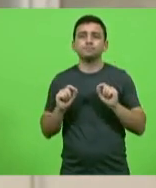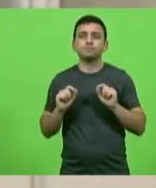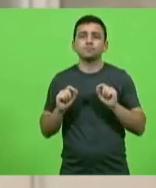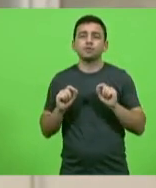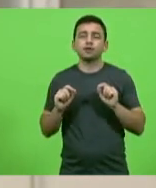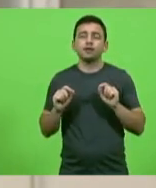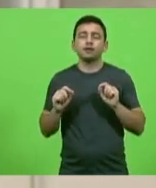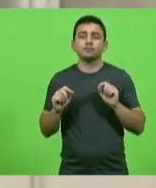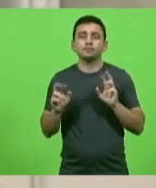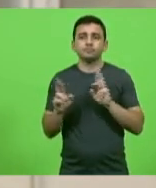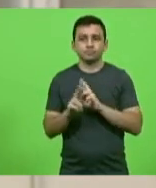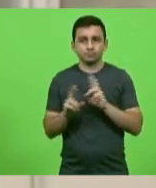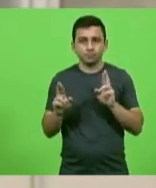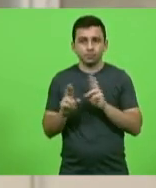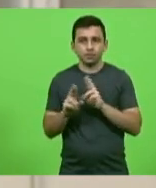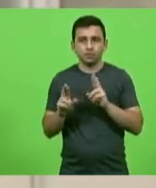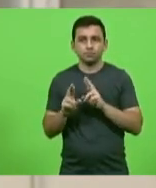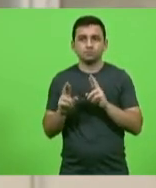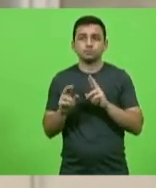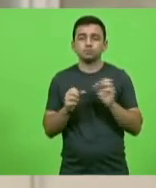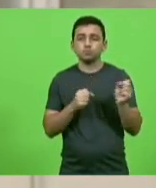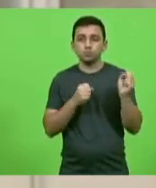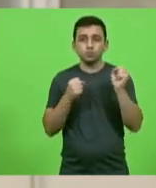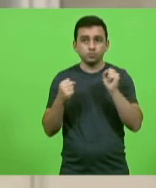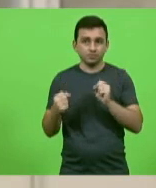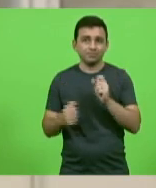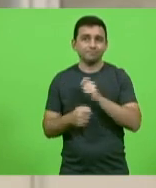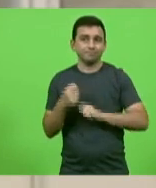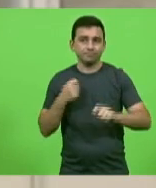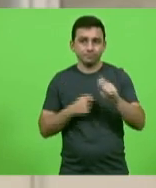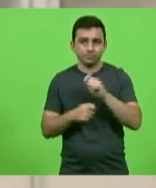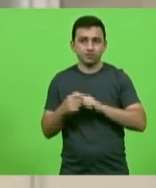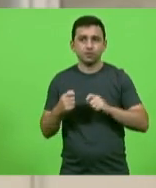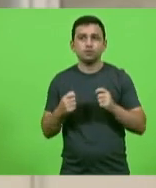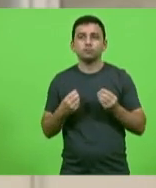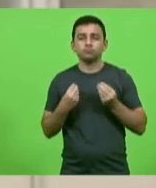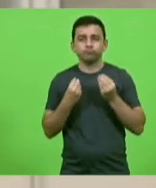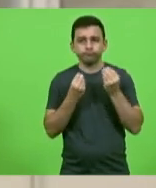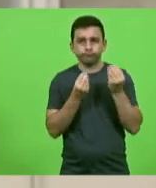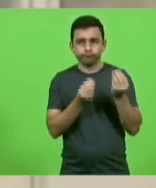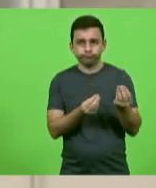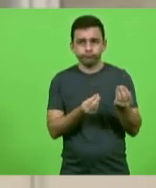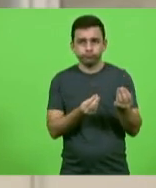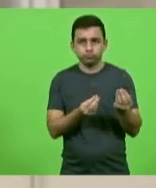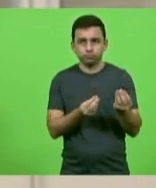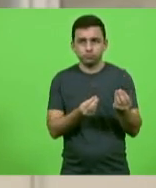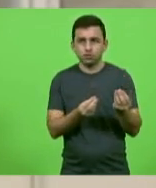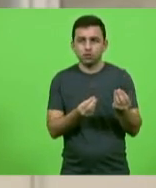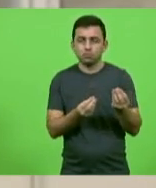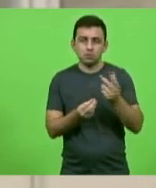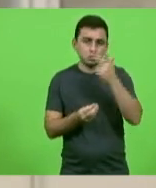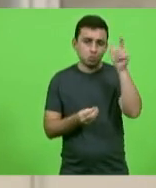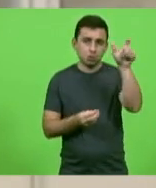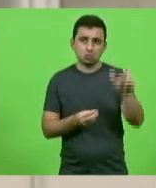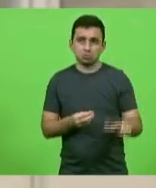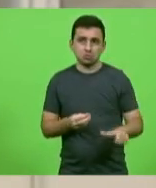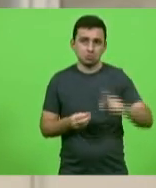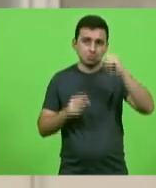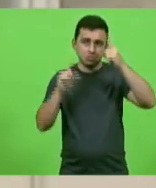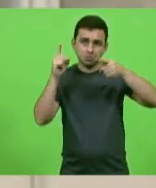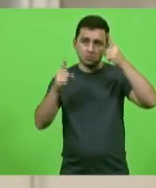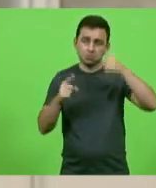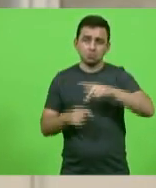diretamente relacionado a um dos poderes administrativos conferidos a quem esteja investido da autoridade